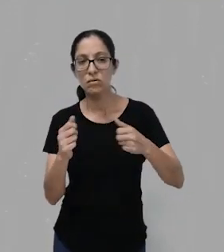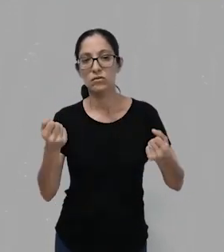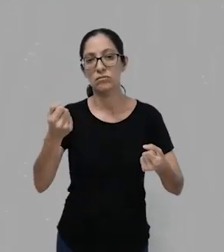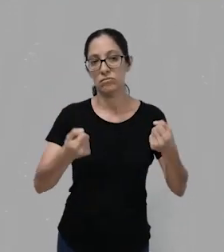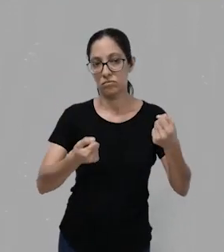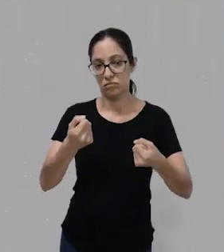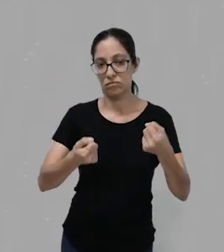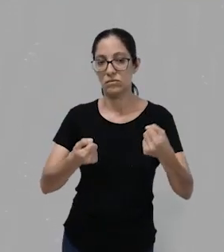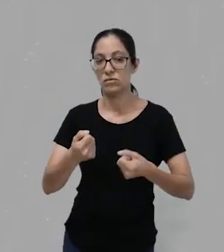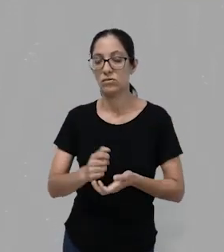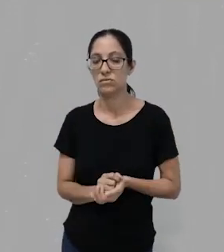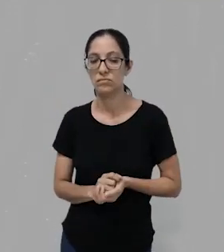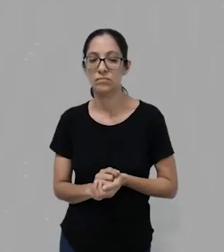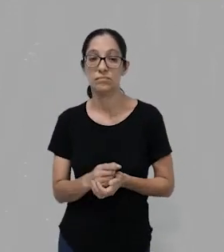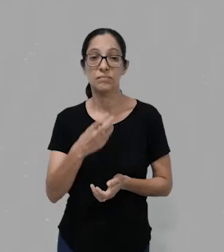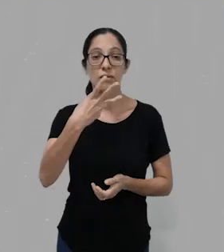veículo.